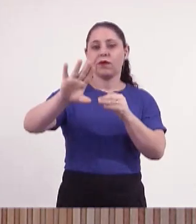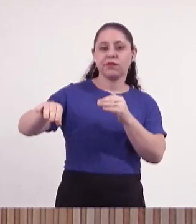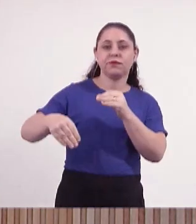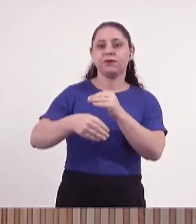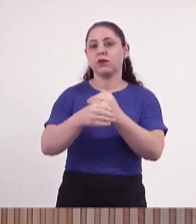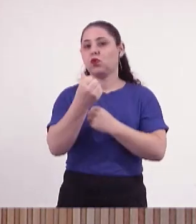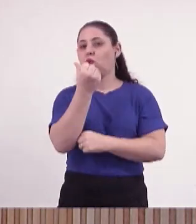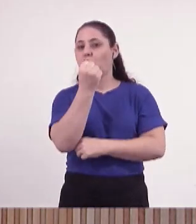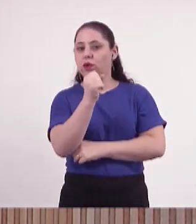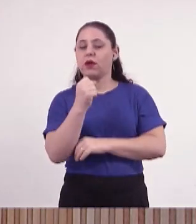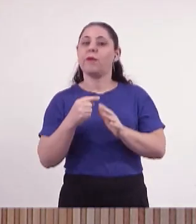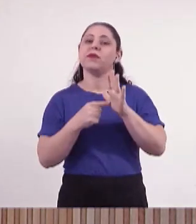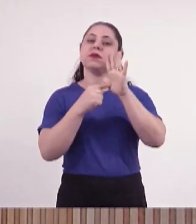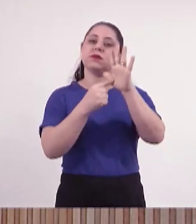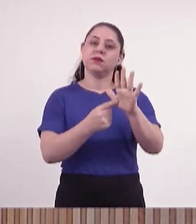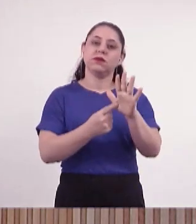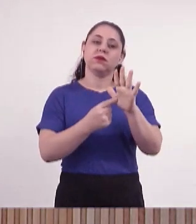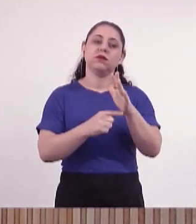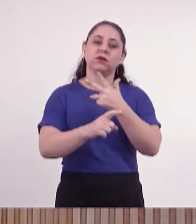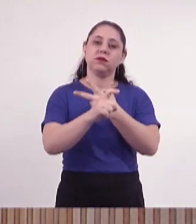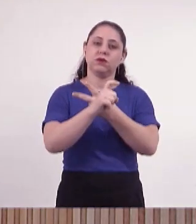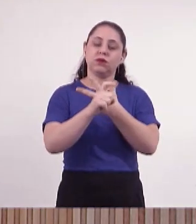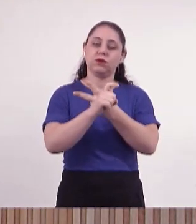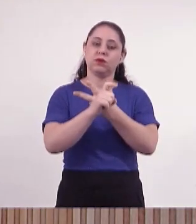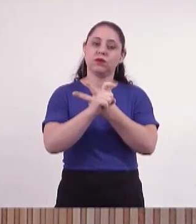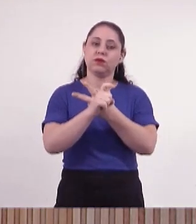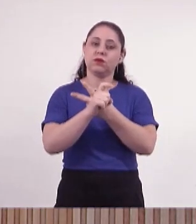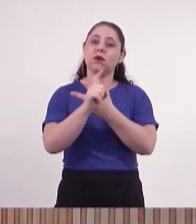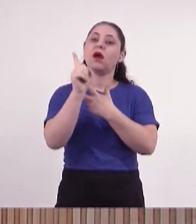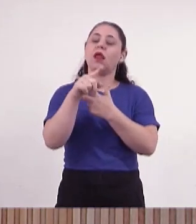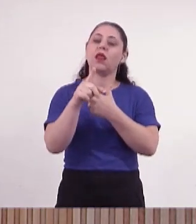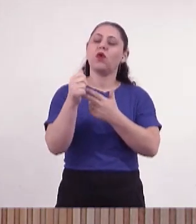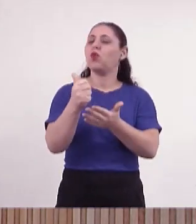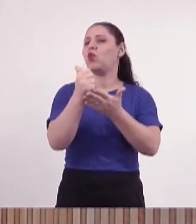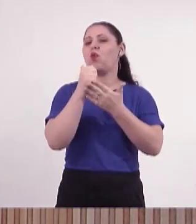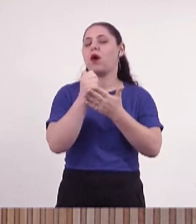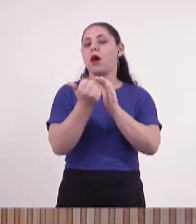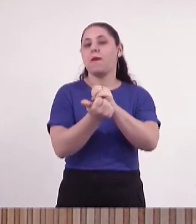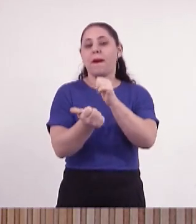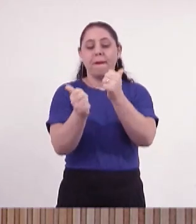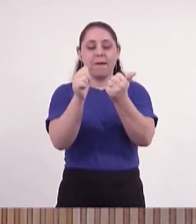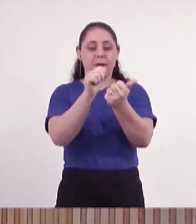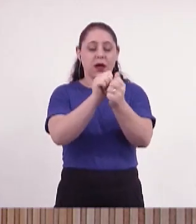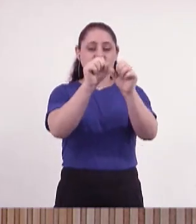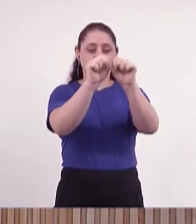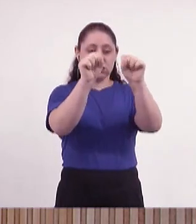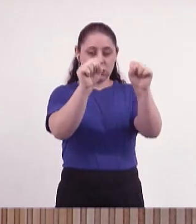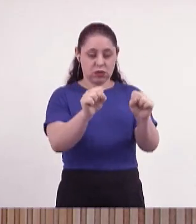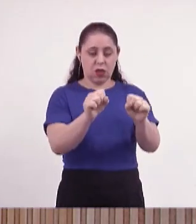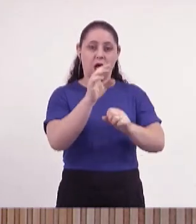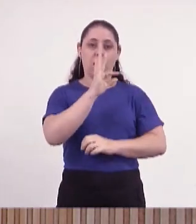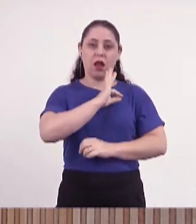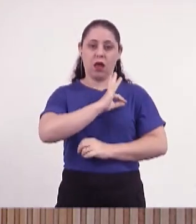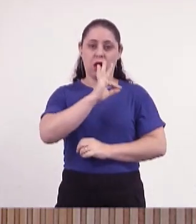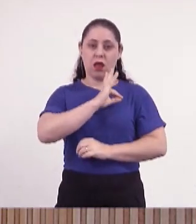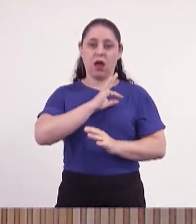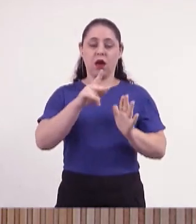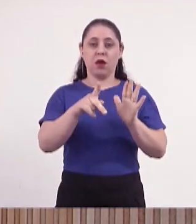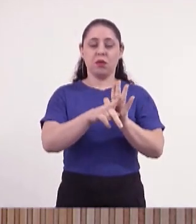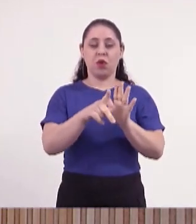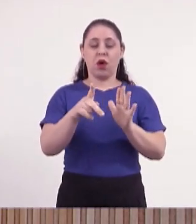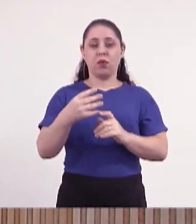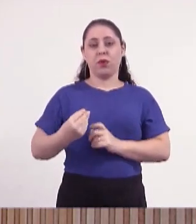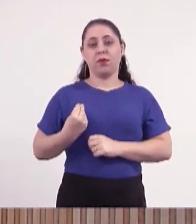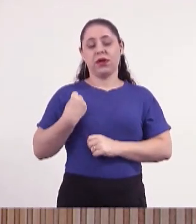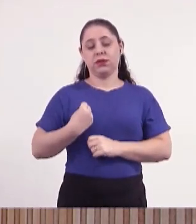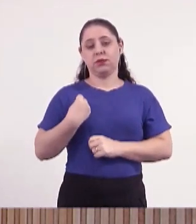número 8, como eu disse, apresentado pelo Poder Executivo. E ele traz uma atualização no sistema remuneratório para